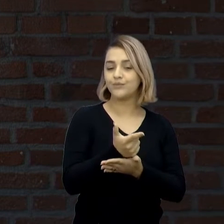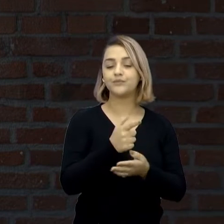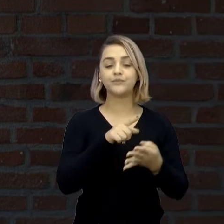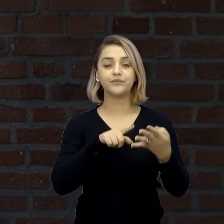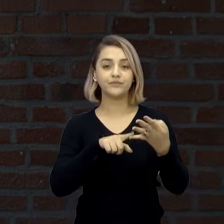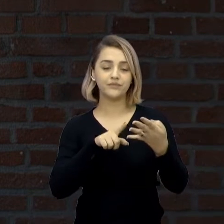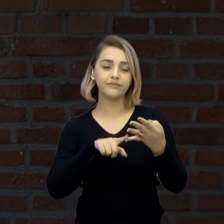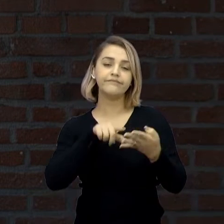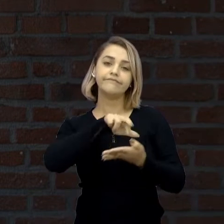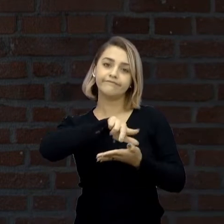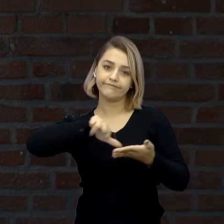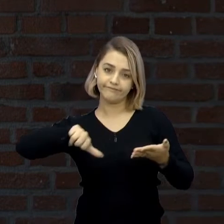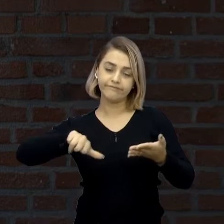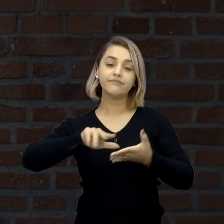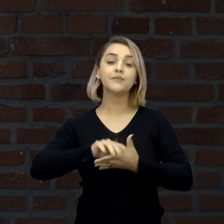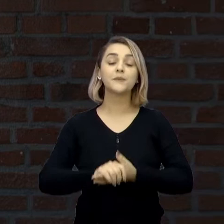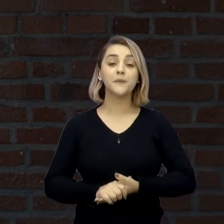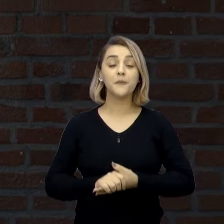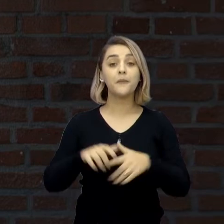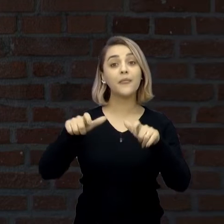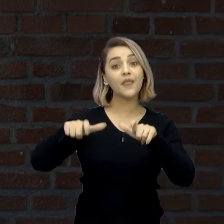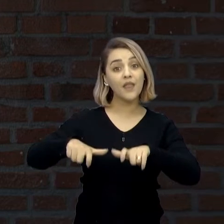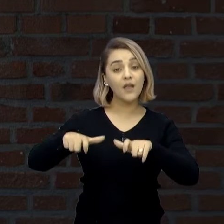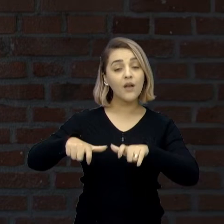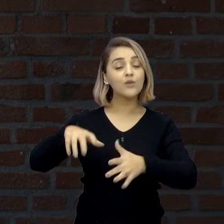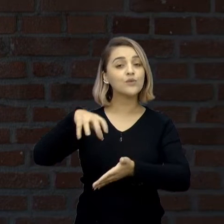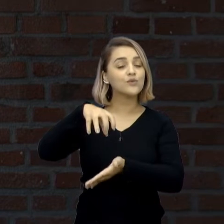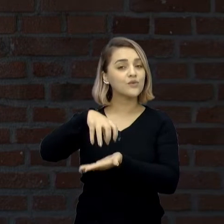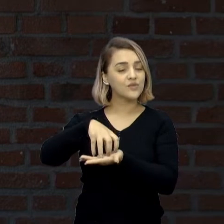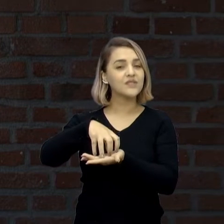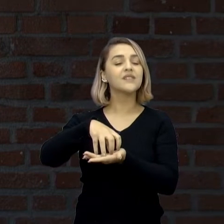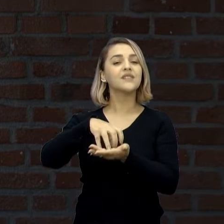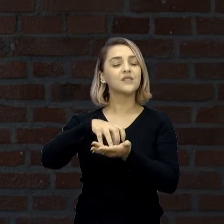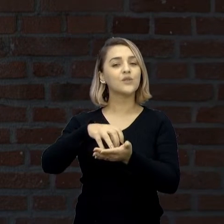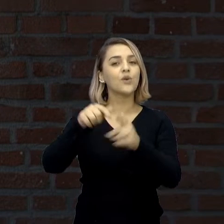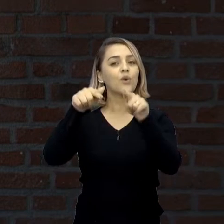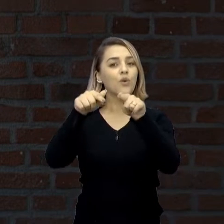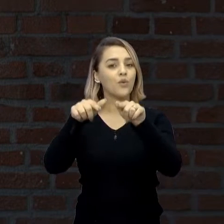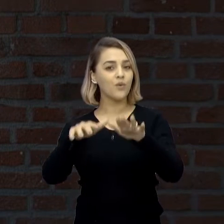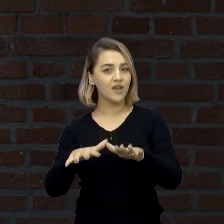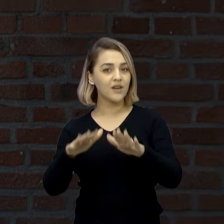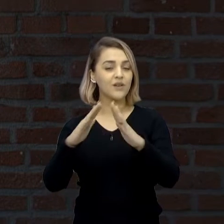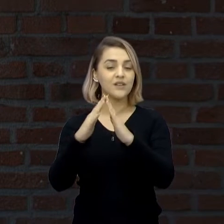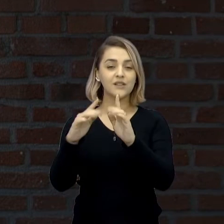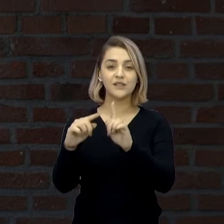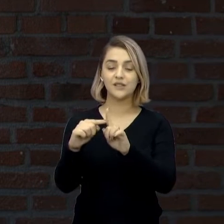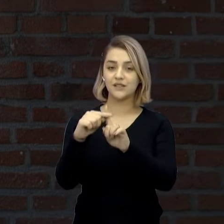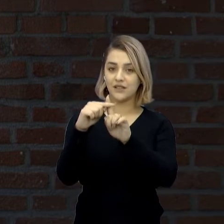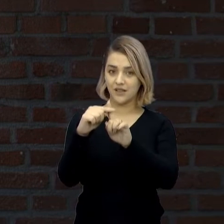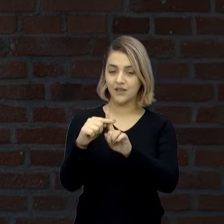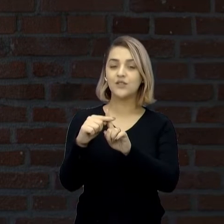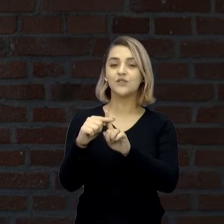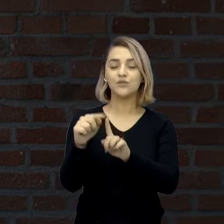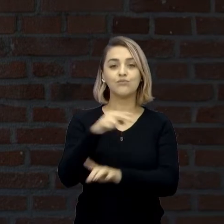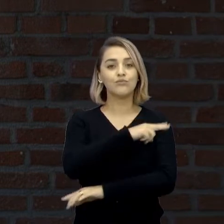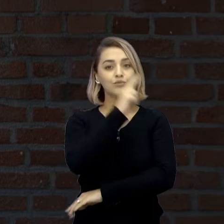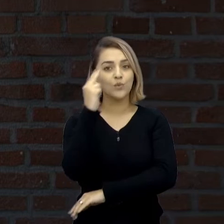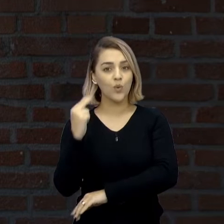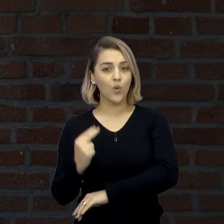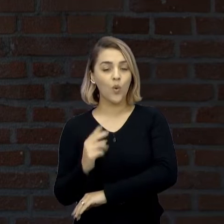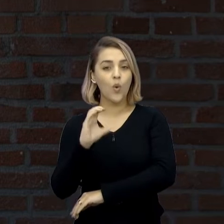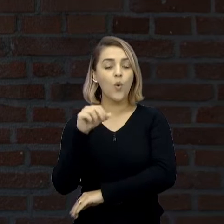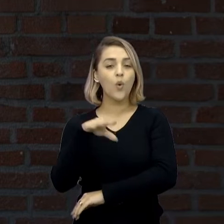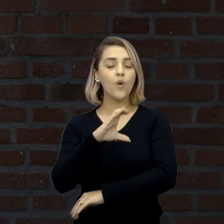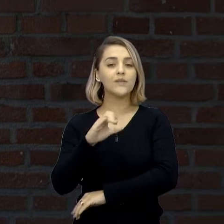Por estar bem no centro da cidade de Guarulhos, a Catedral Nossa Senhora da Conceição é um espaço de vivência